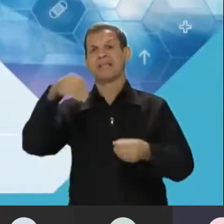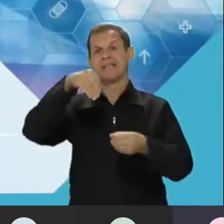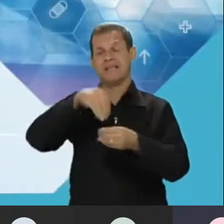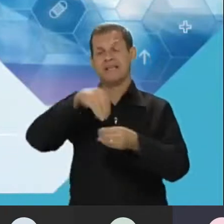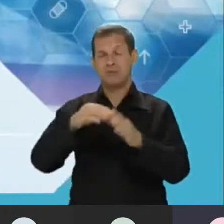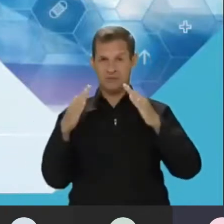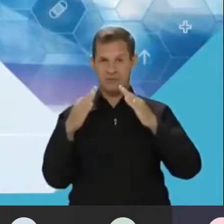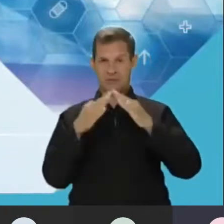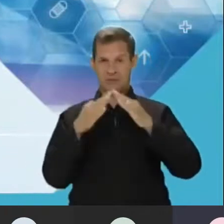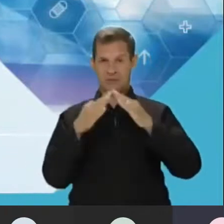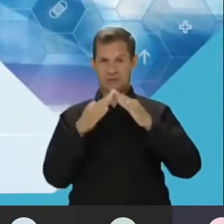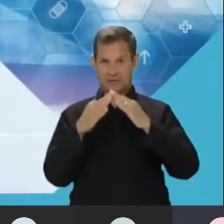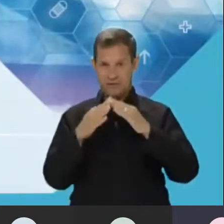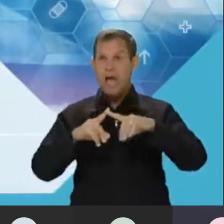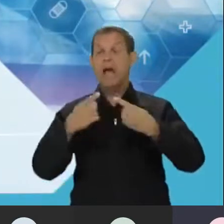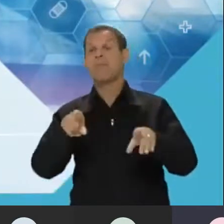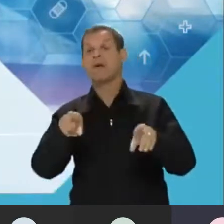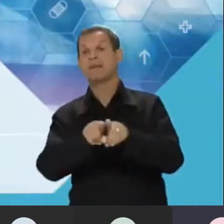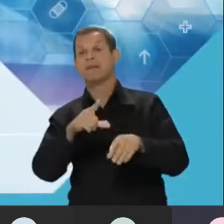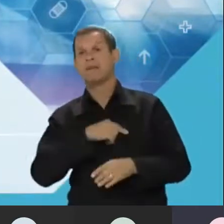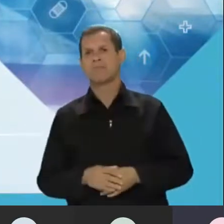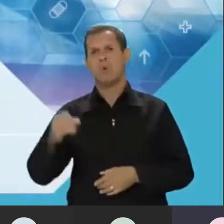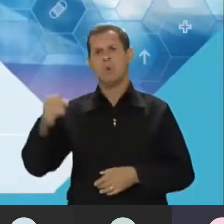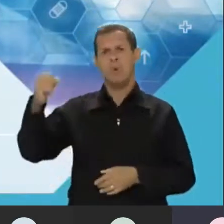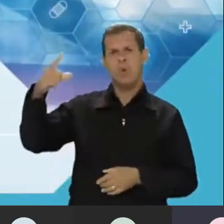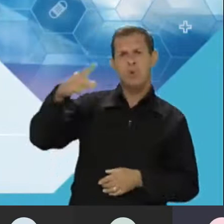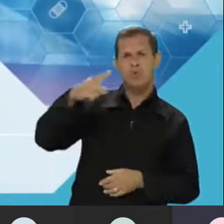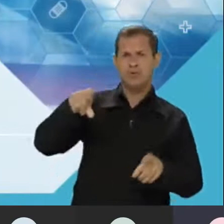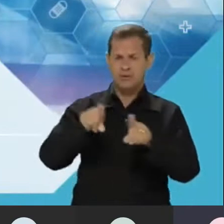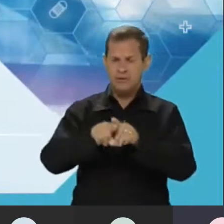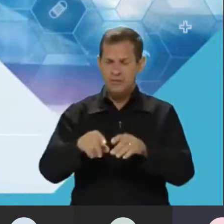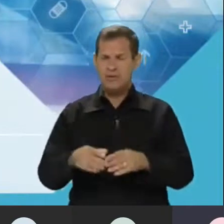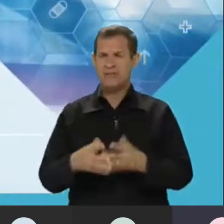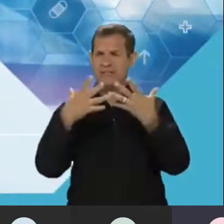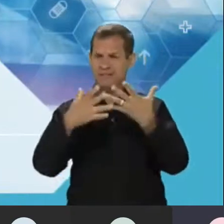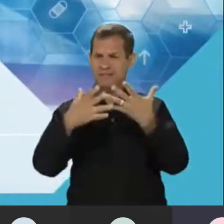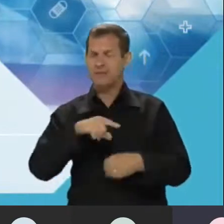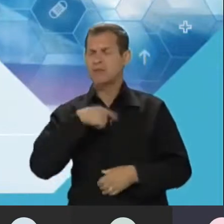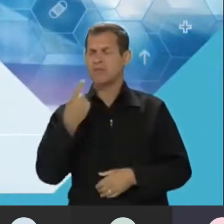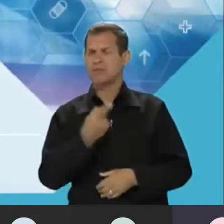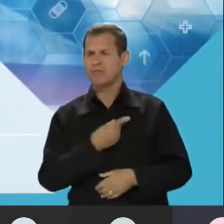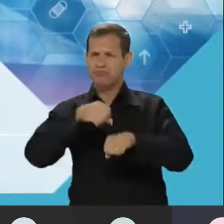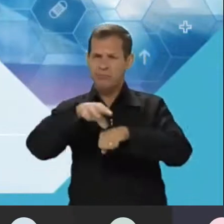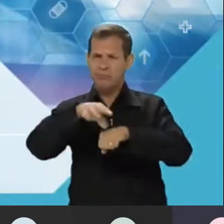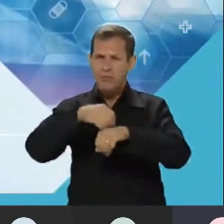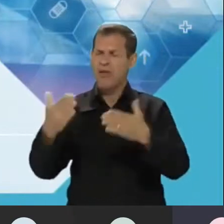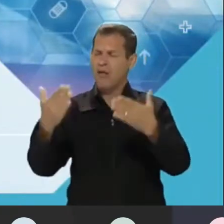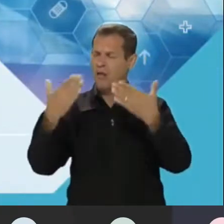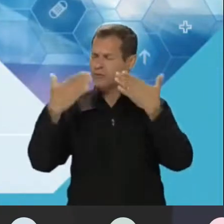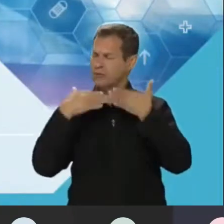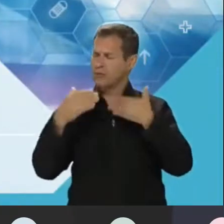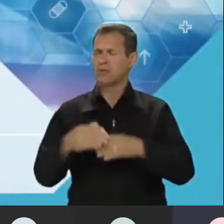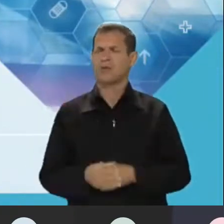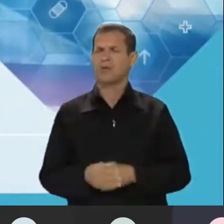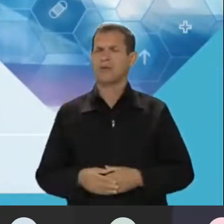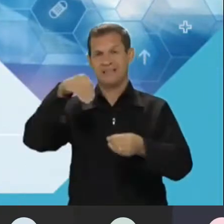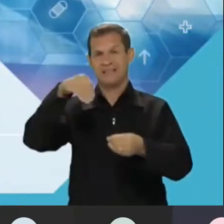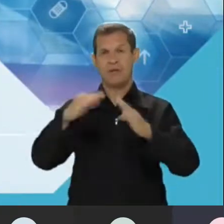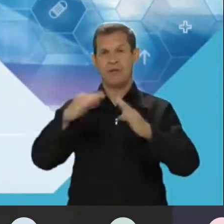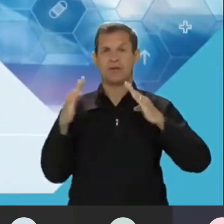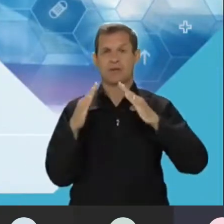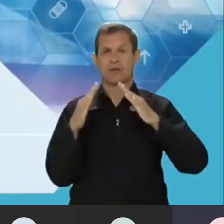o ambiente interno. E aí, através, então, da radiação e da convecção, nós vamos começar a ter essa transmissão de calor para